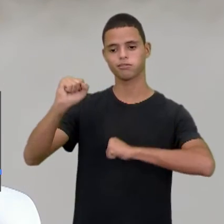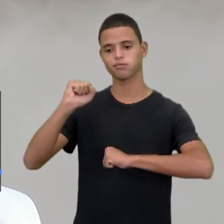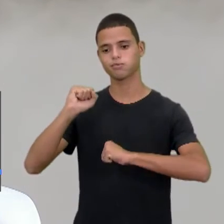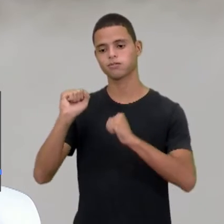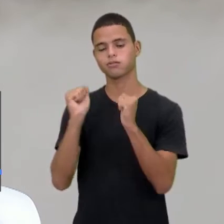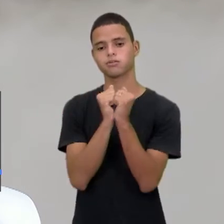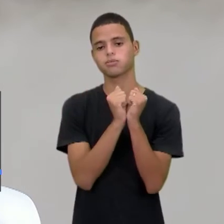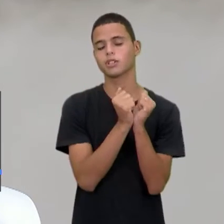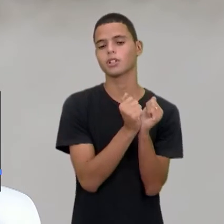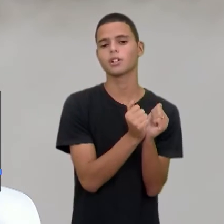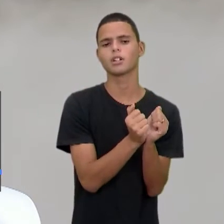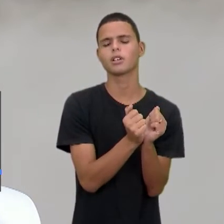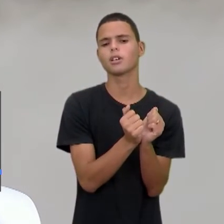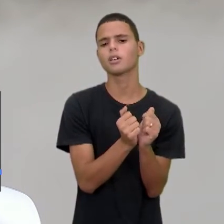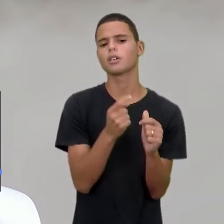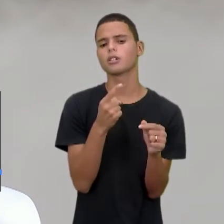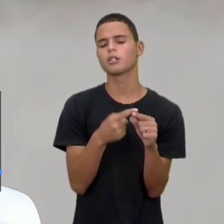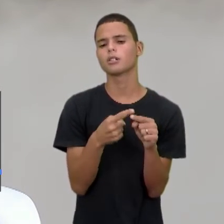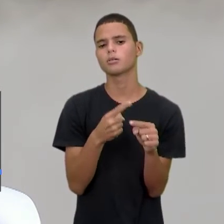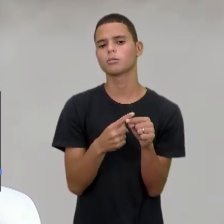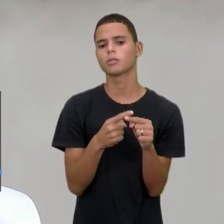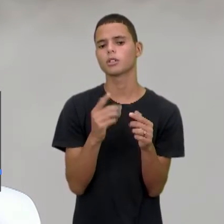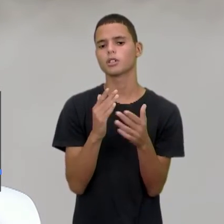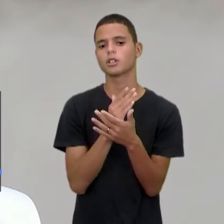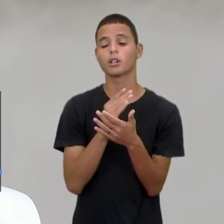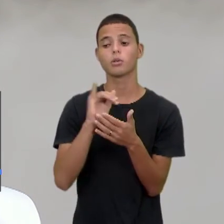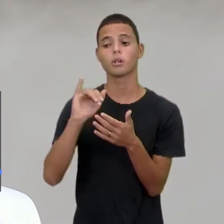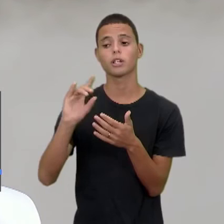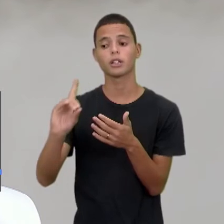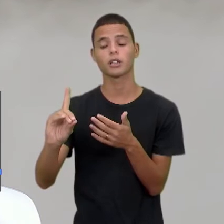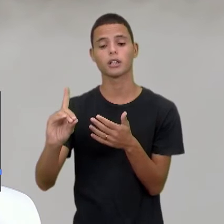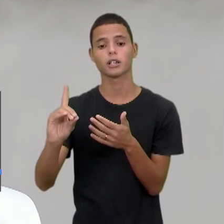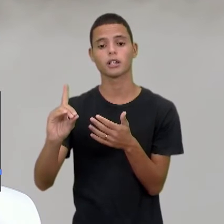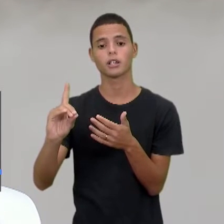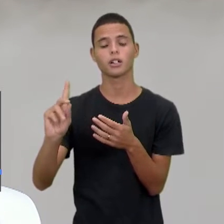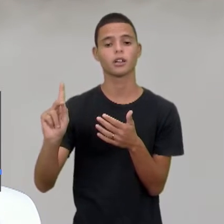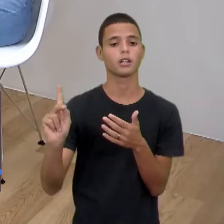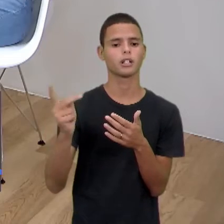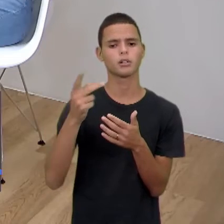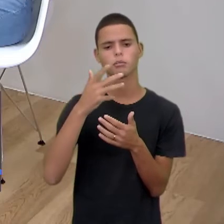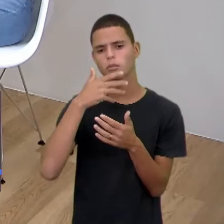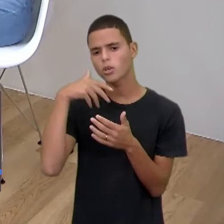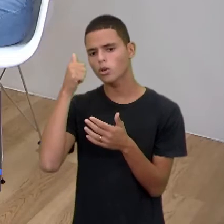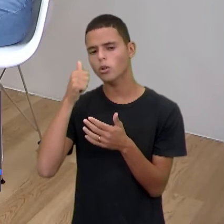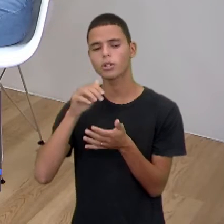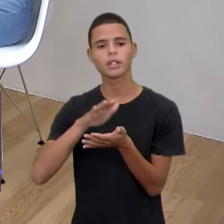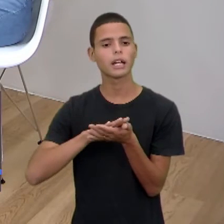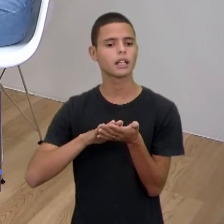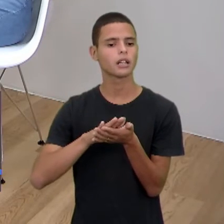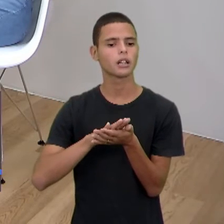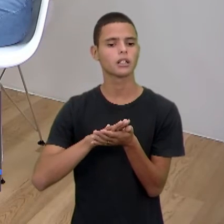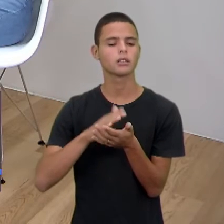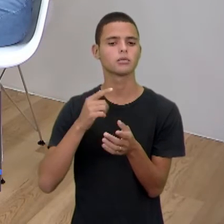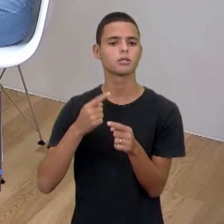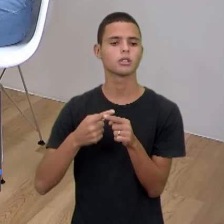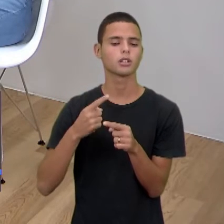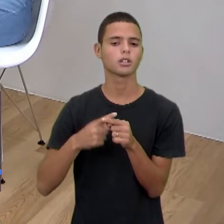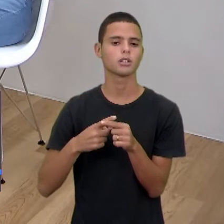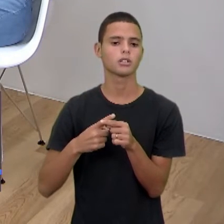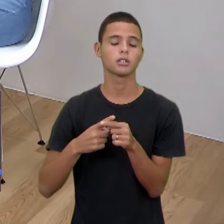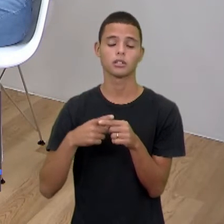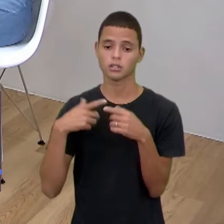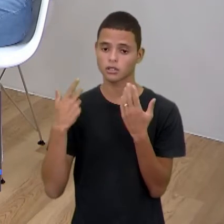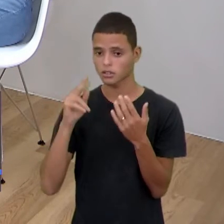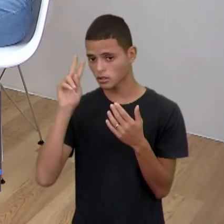por que então as questões de IDH, elas não melhoraram, né? Pelo contrário, não é que pelo contrário, é que o